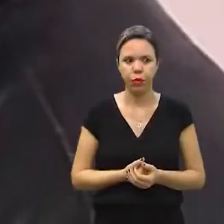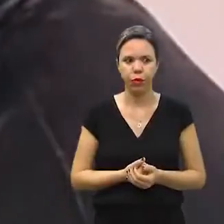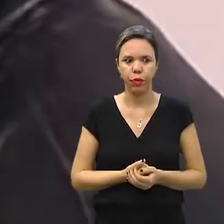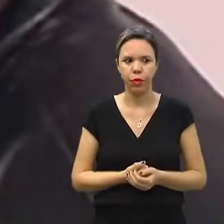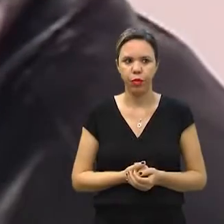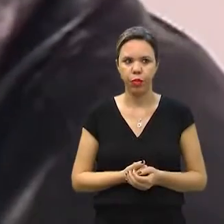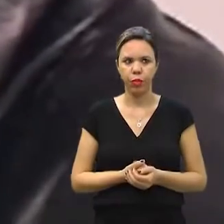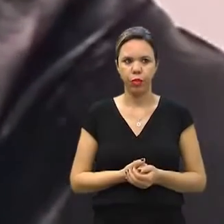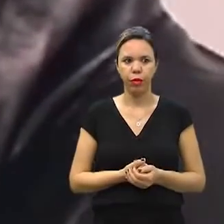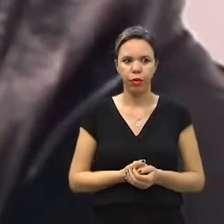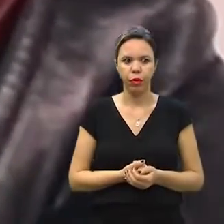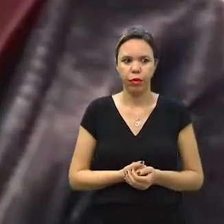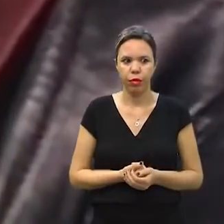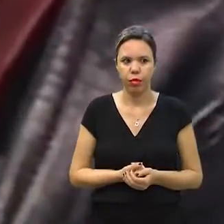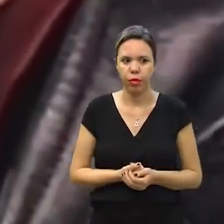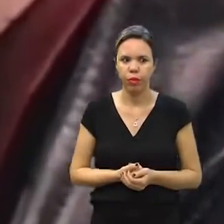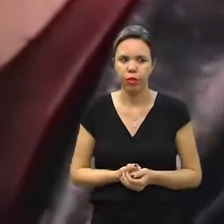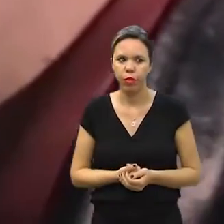noite.